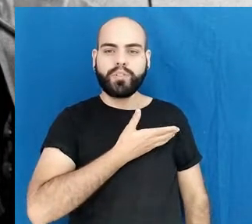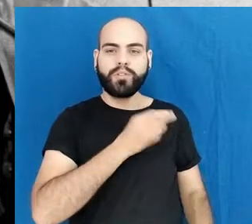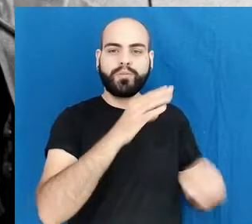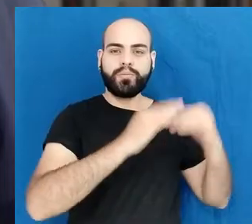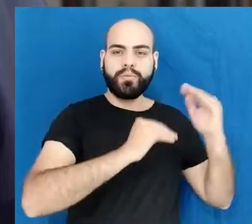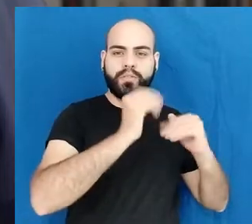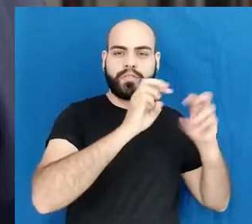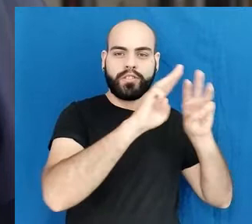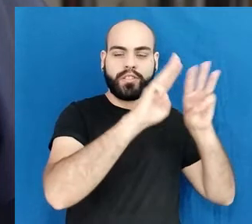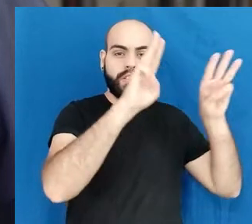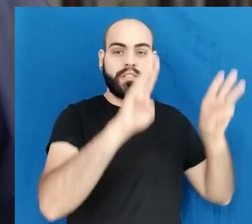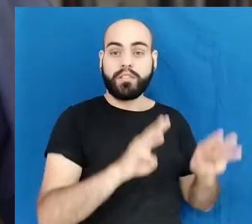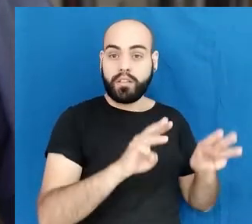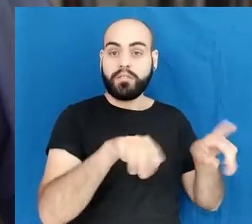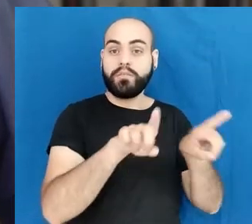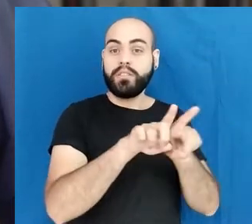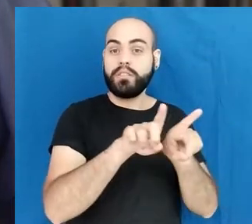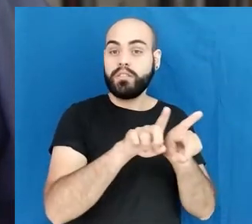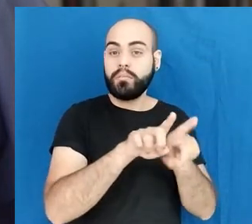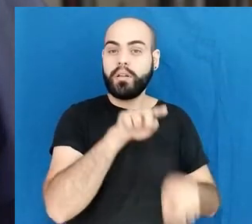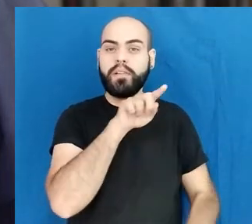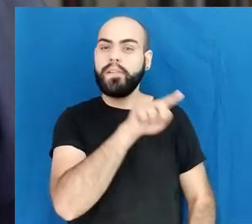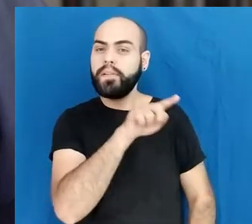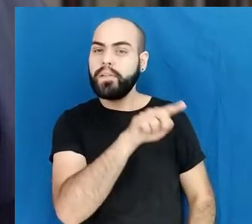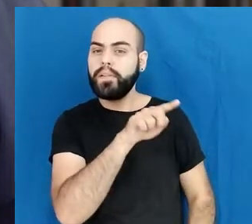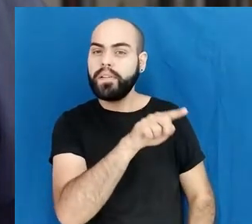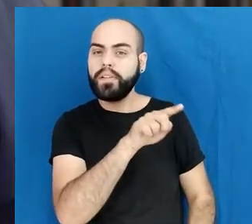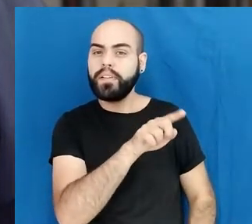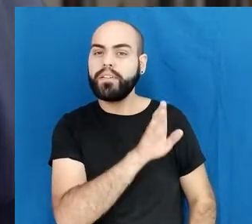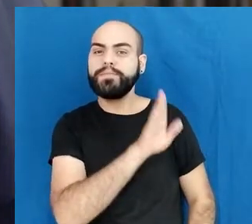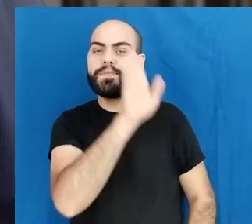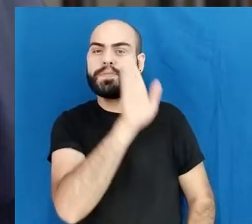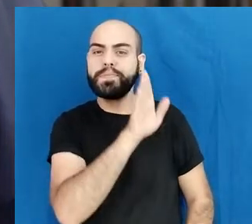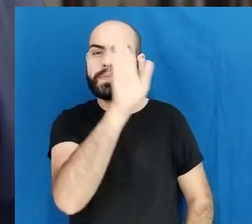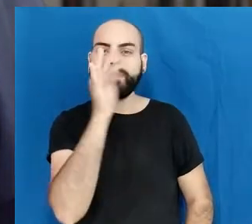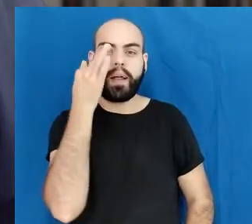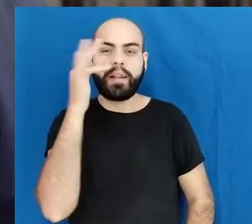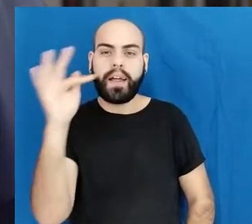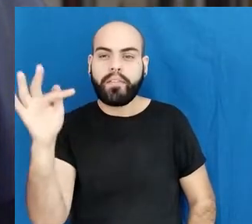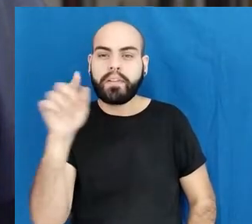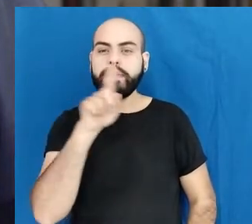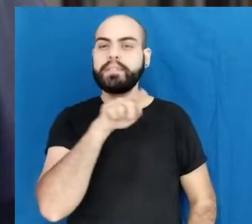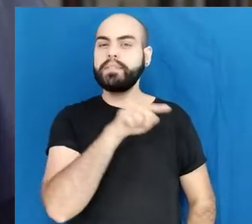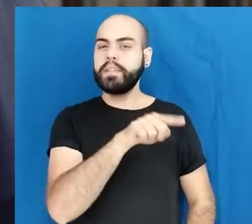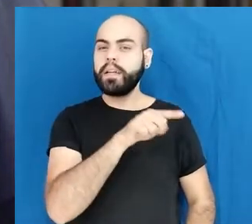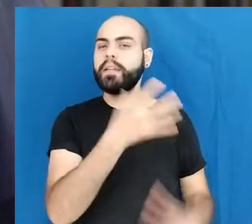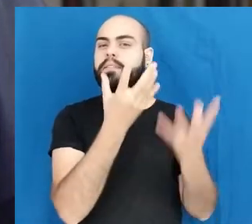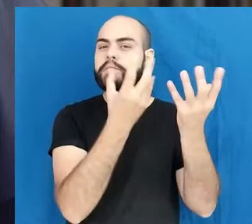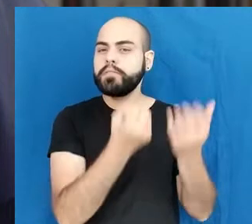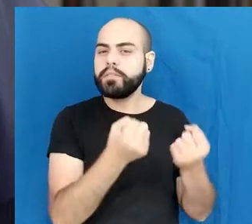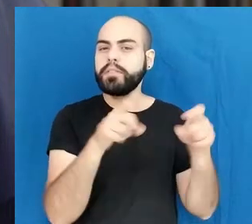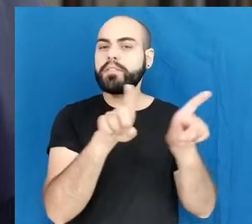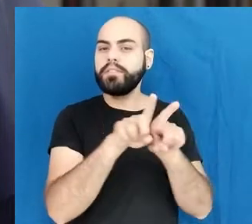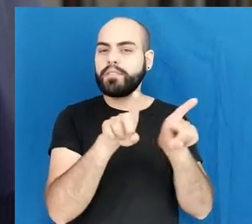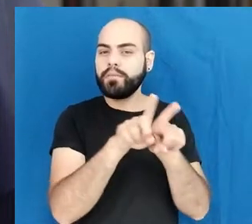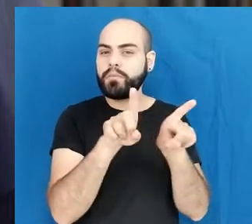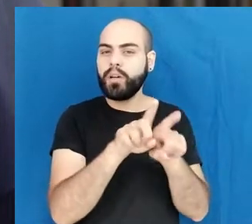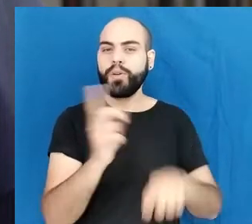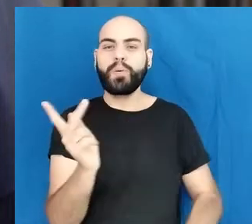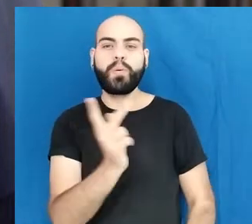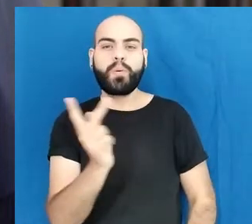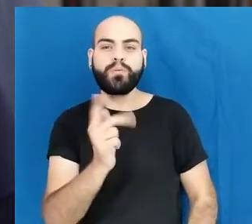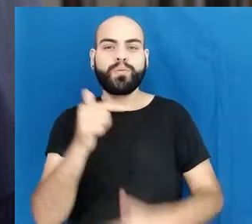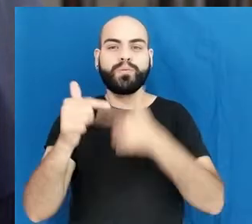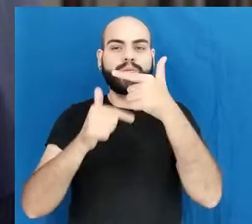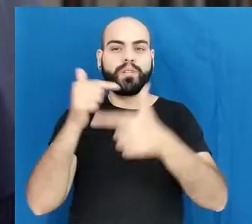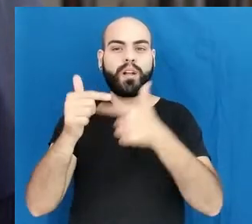grande amigo, museógrafo, que era museógrafo do Museu Nacional de Artes e Tradições Populares da França, e